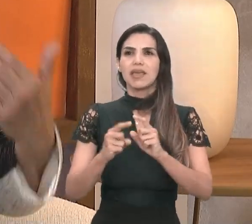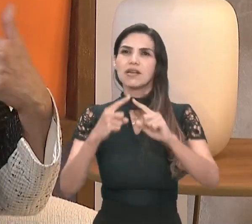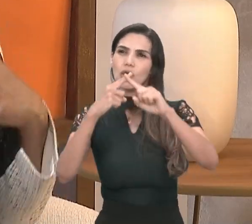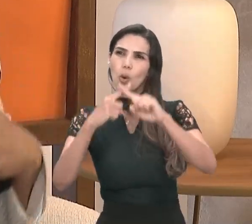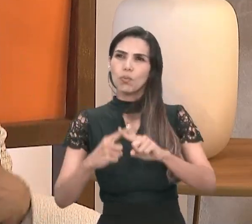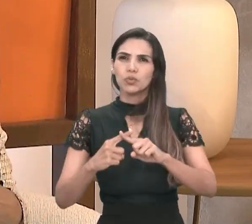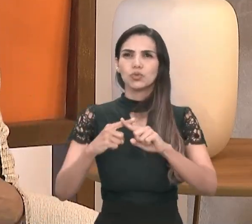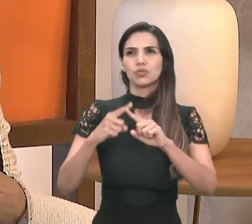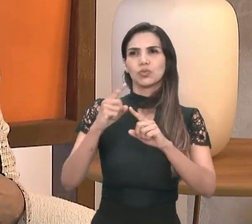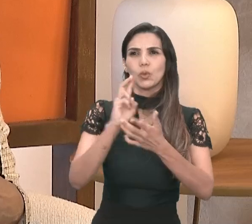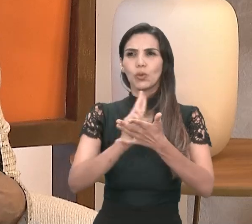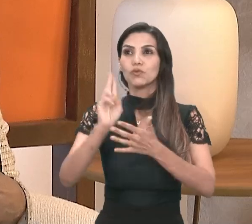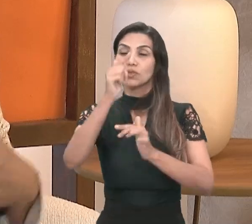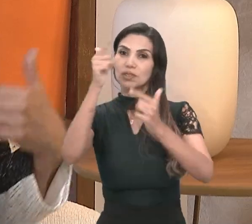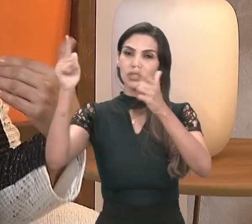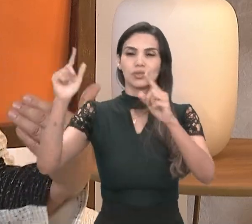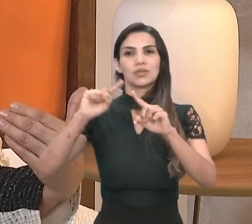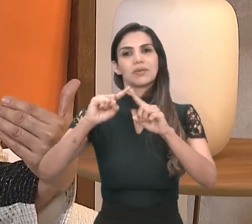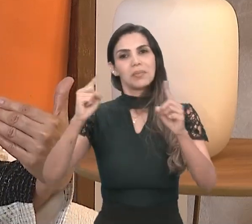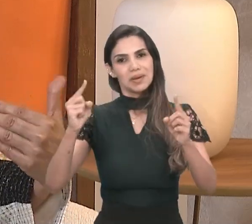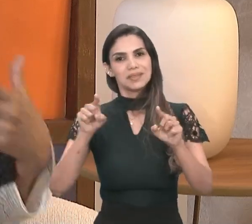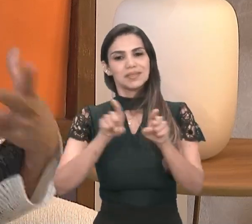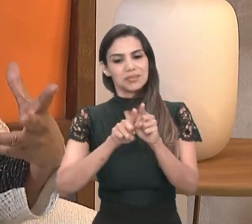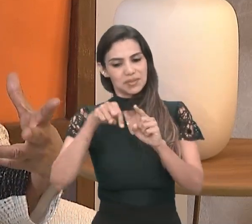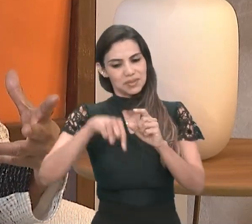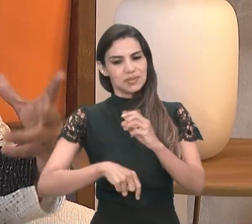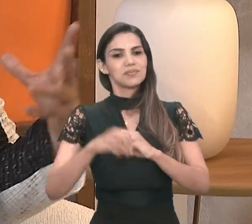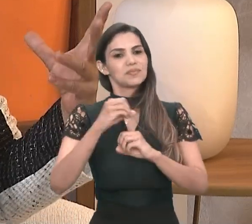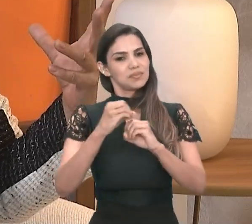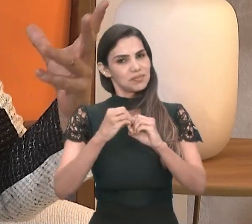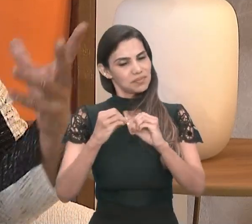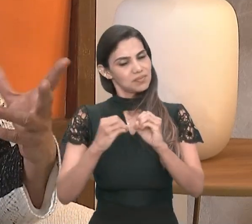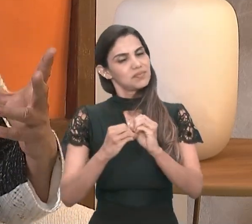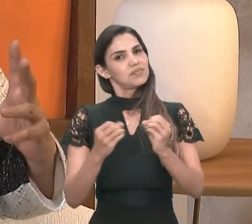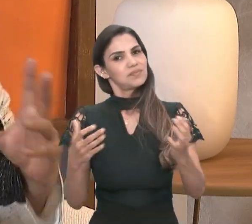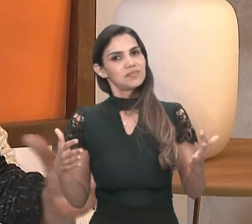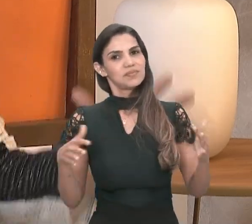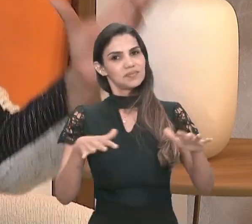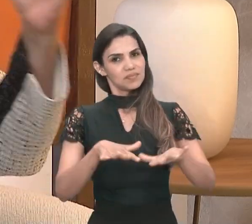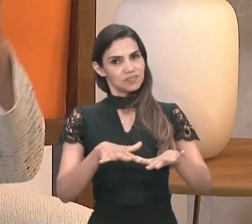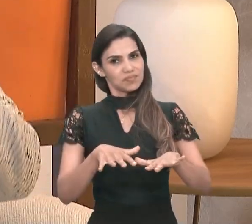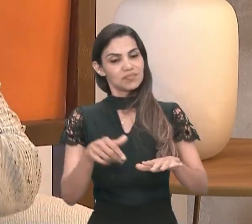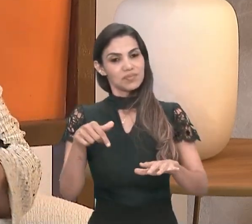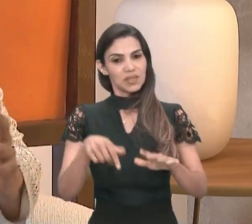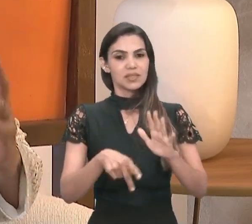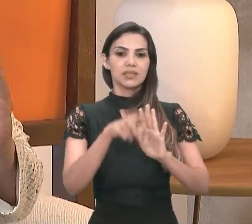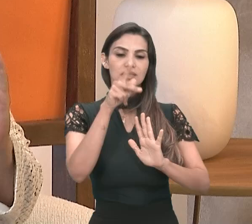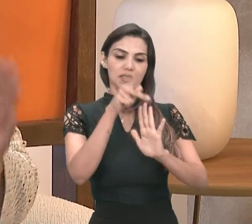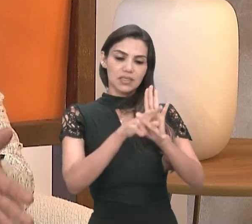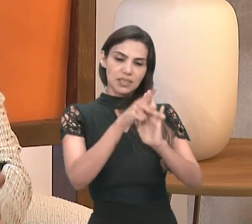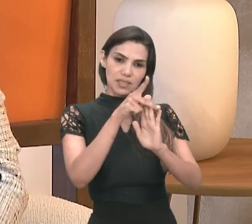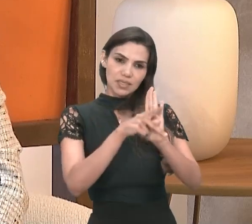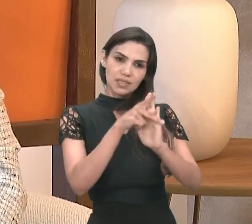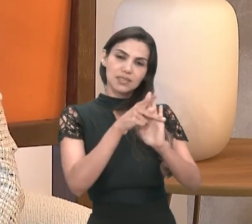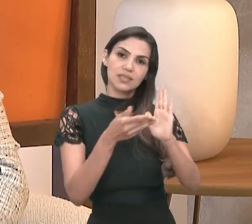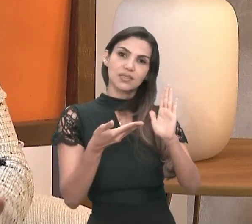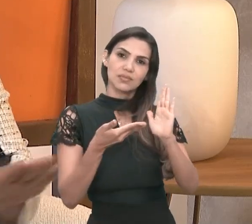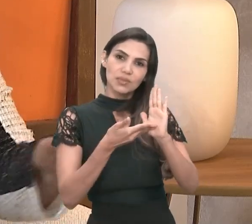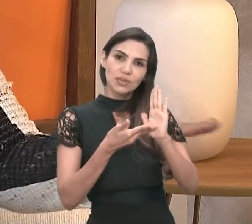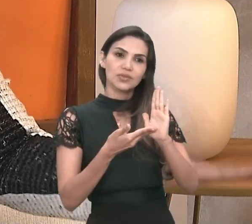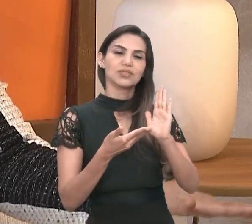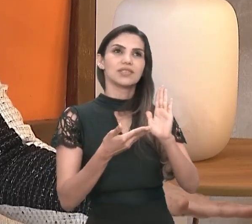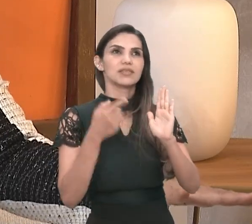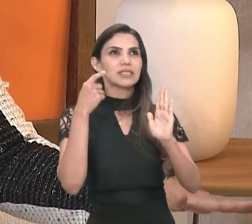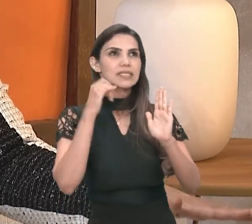né, mais inclusiva. Né? Então, é nesse sentido que o programa vem repensar o nosso processo